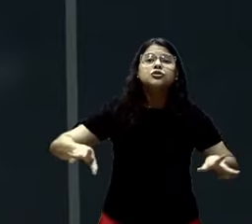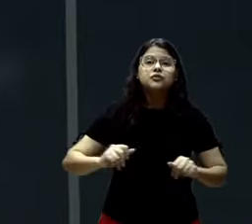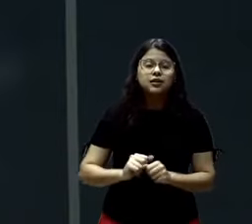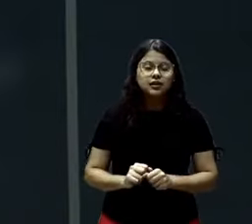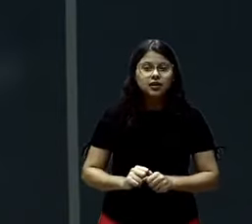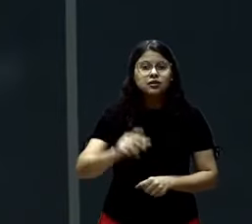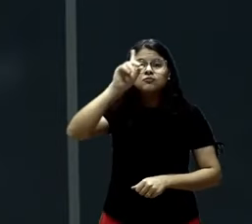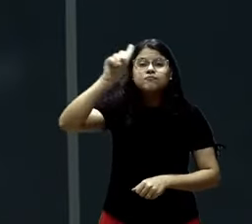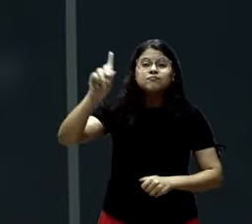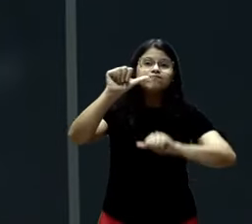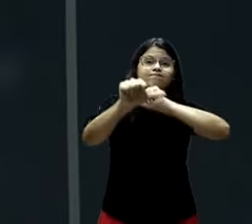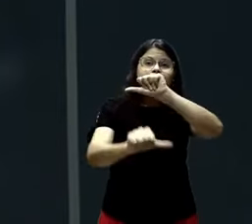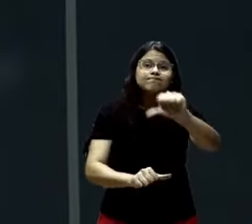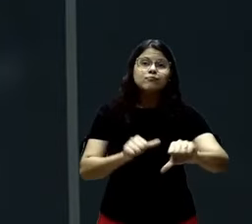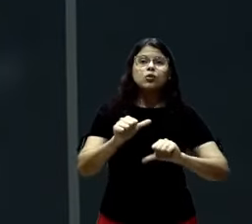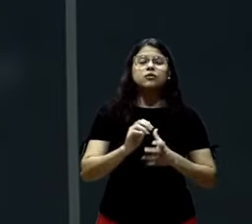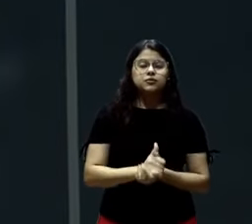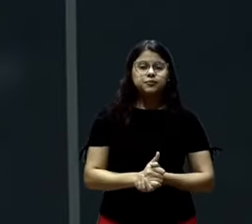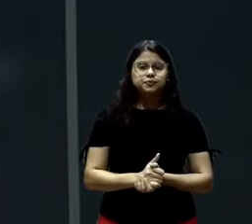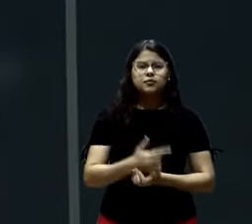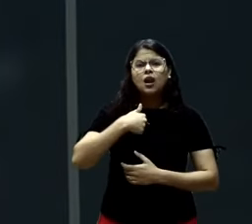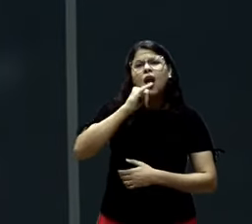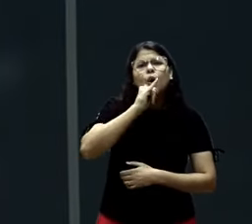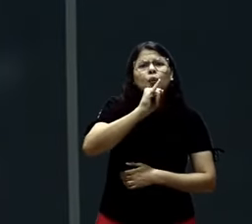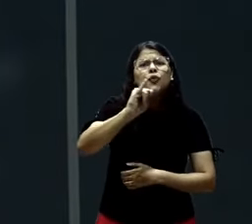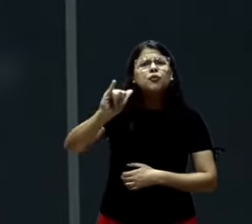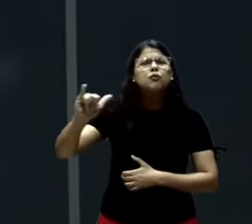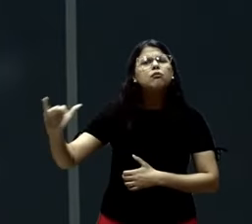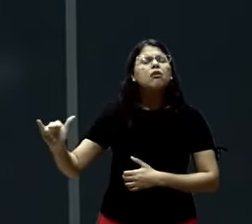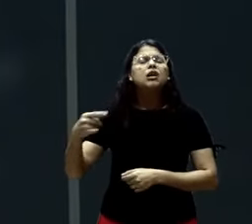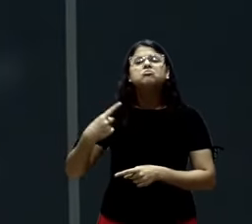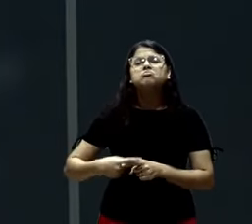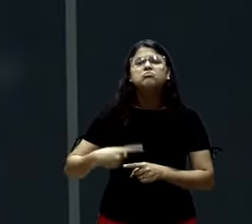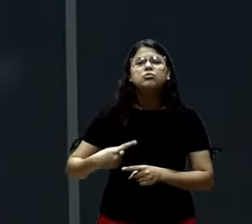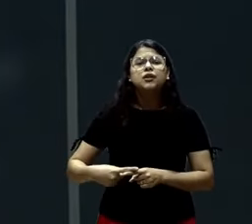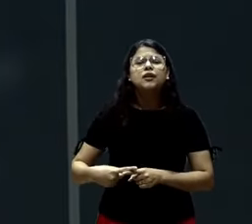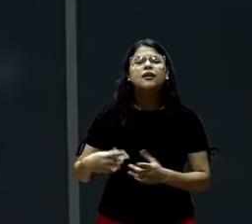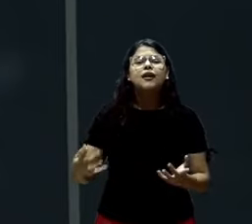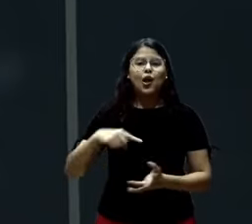outro. E tudo isso que eu falo a vocês, nós já